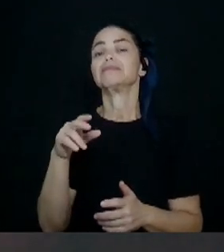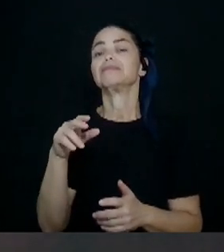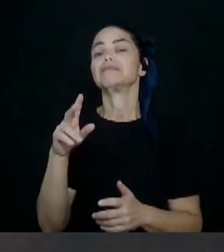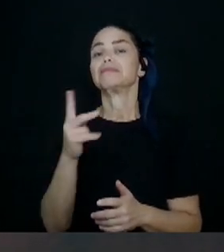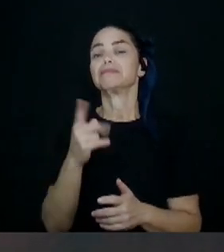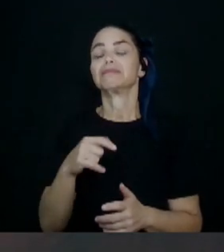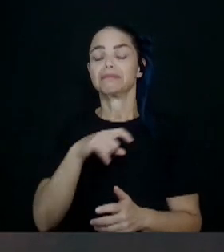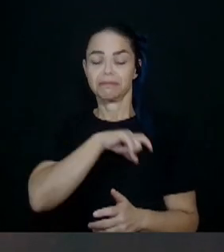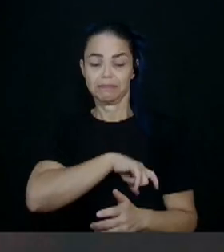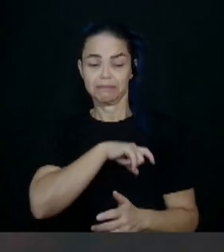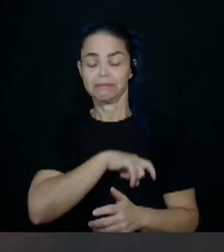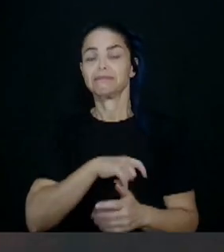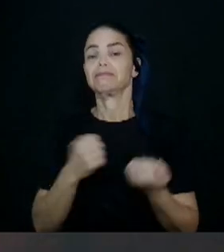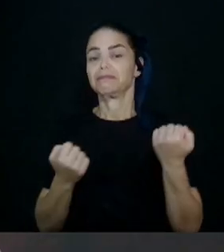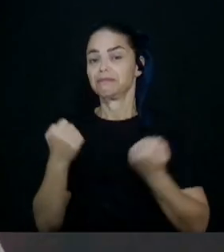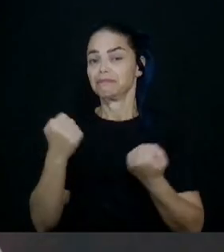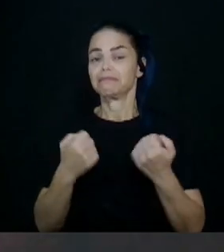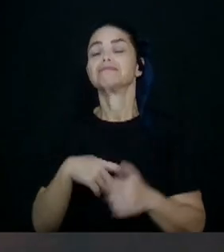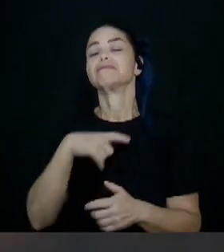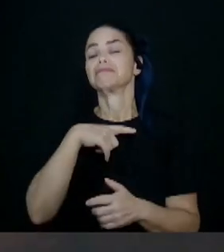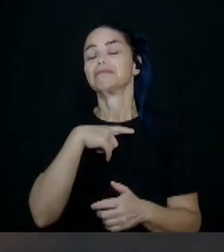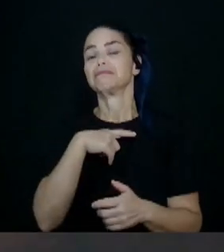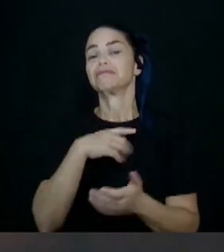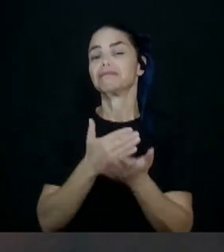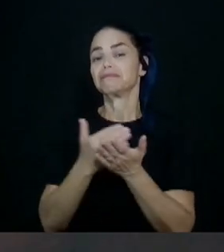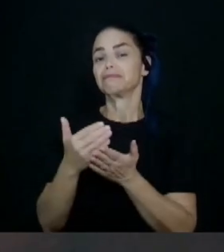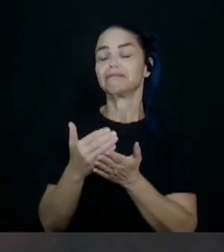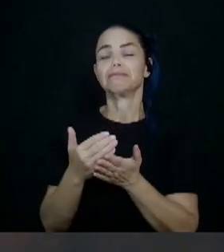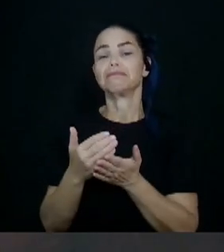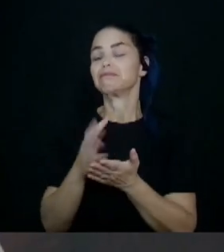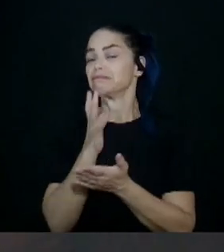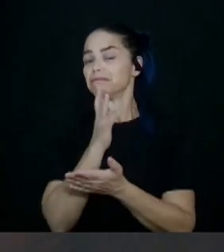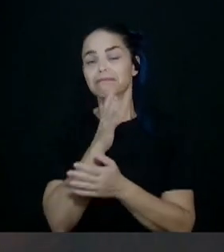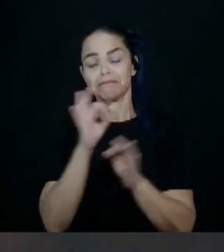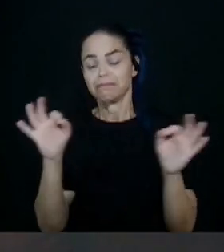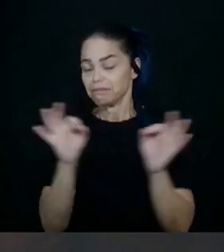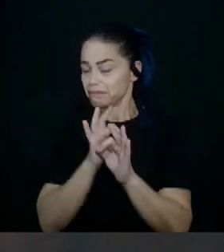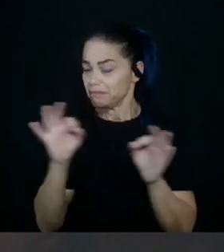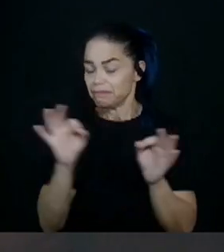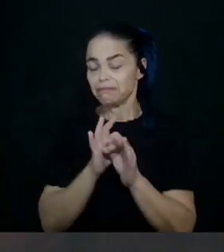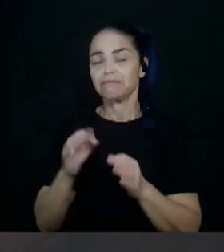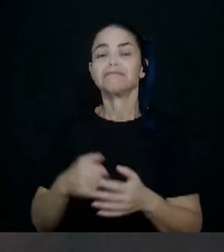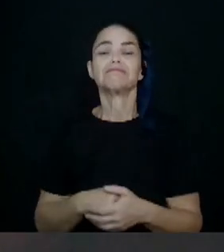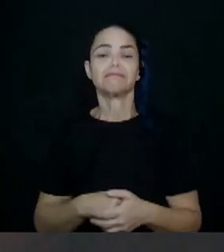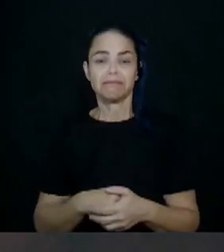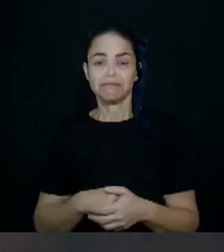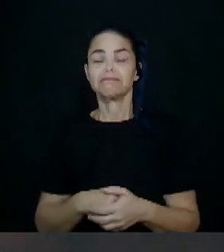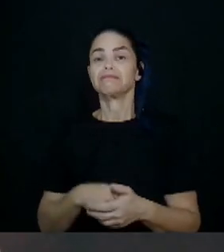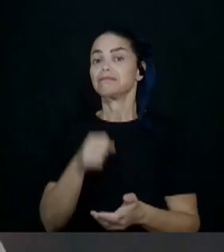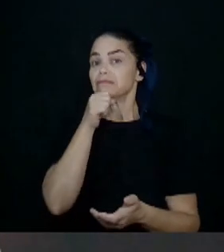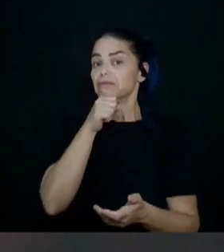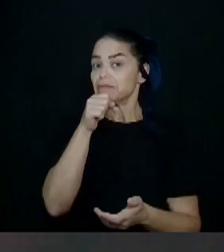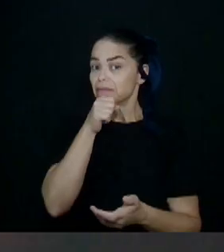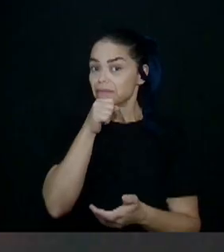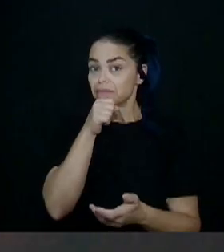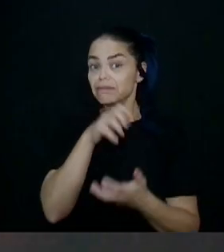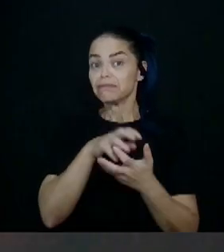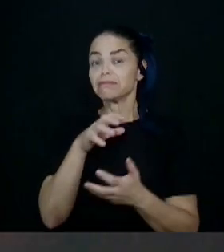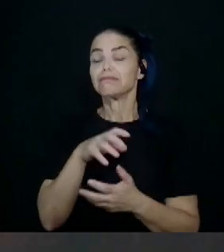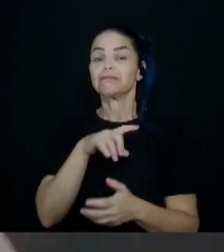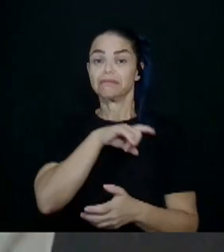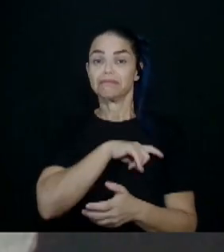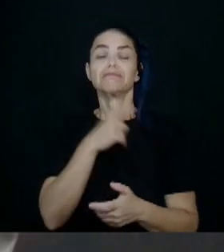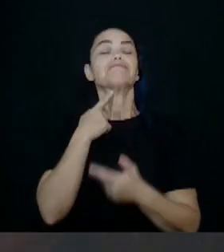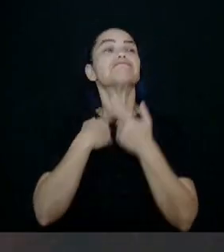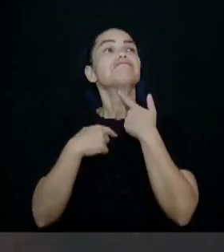sim pessoas, né, iniciantes que não têm conhecimento nenhum, né, até pessoas idosas que estão retirando porque era um desejo